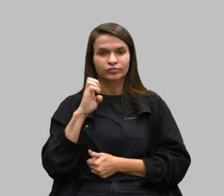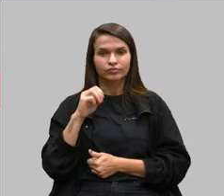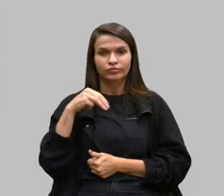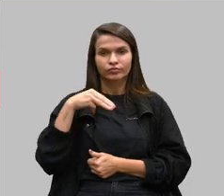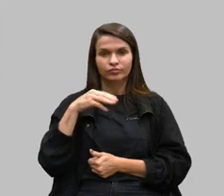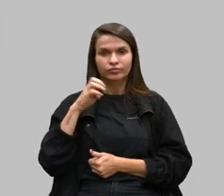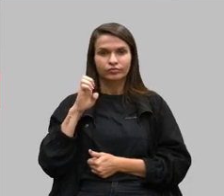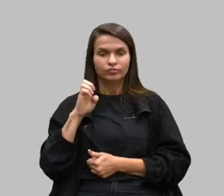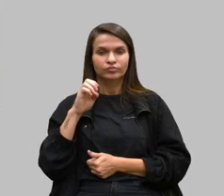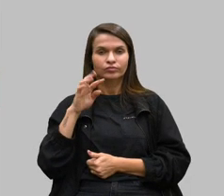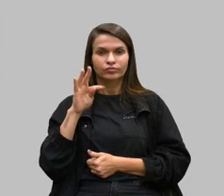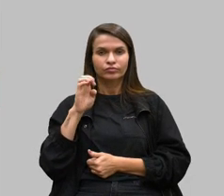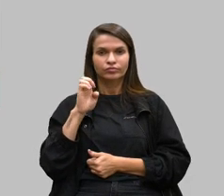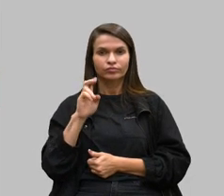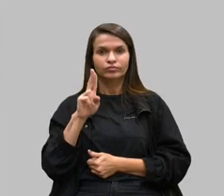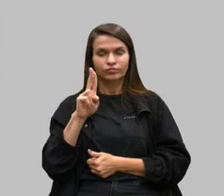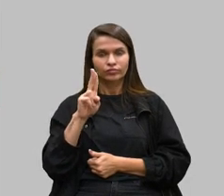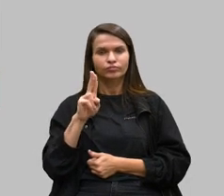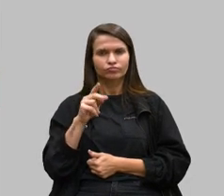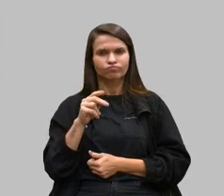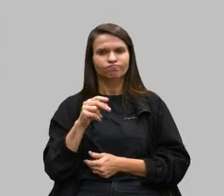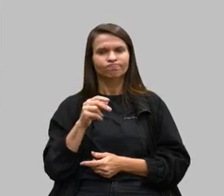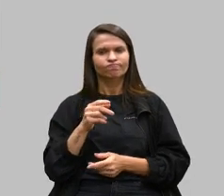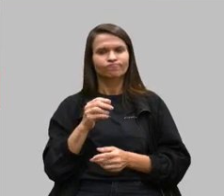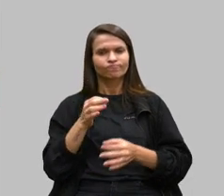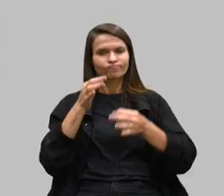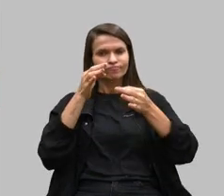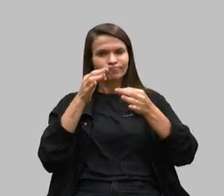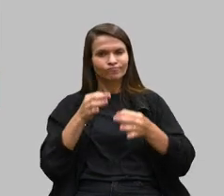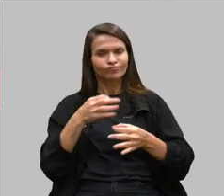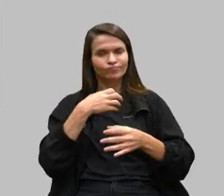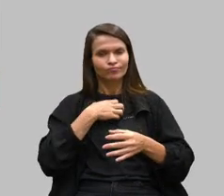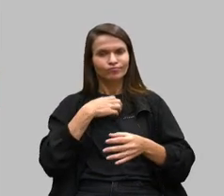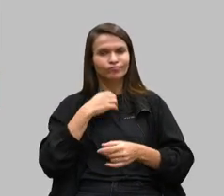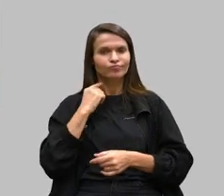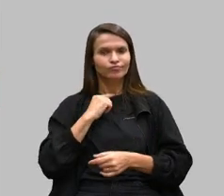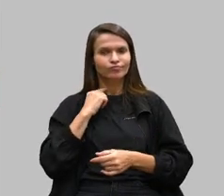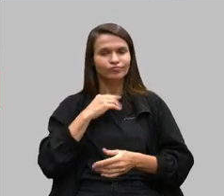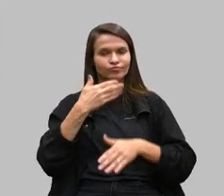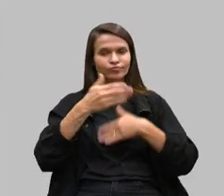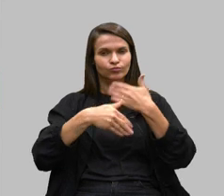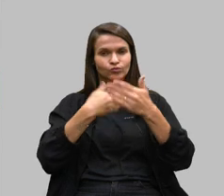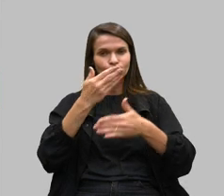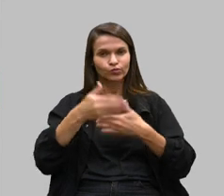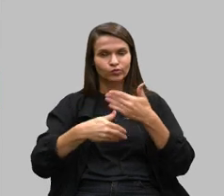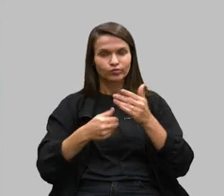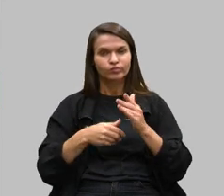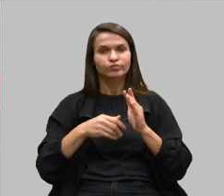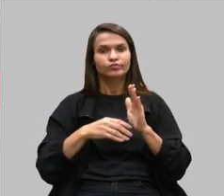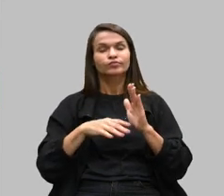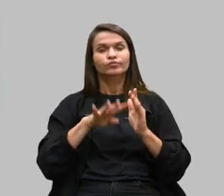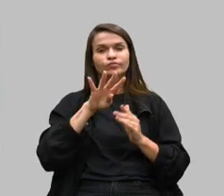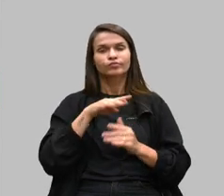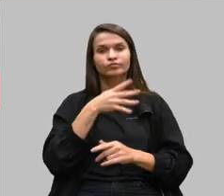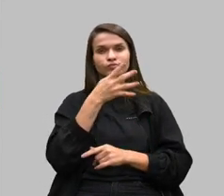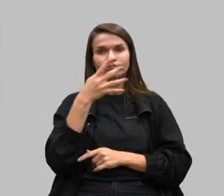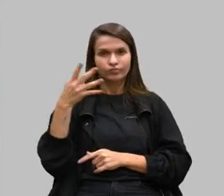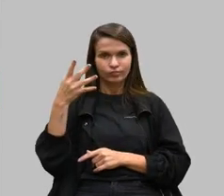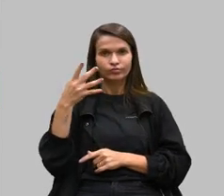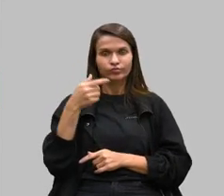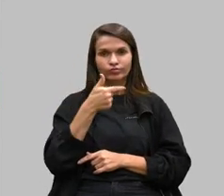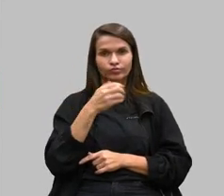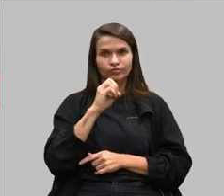Certeira para Bahia Minas andar o cronograma 2022 autorização da